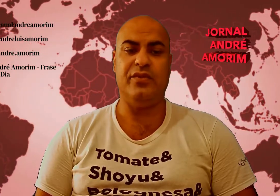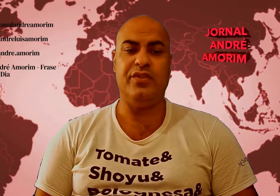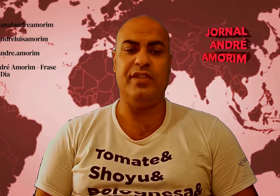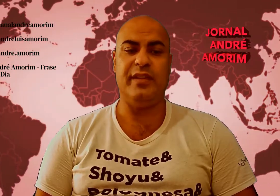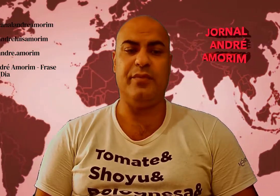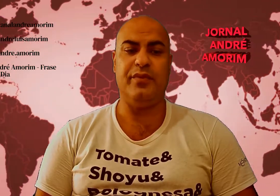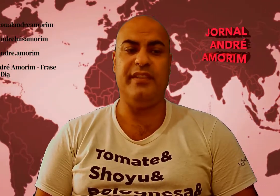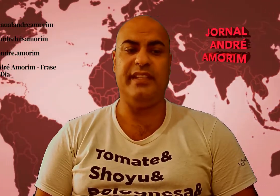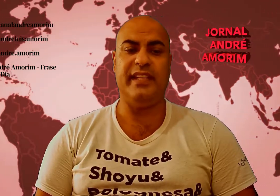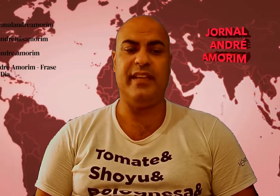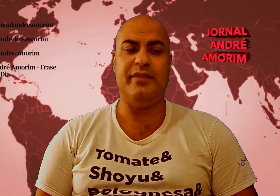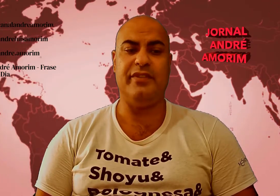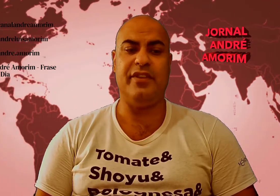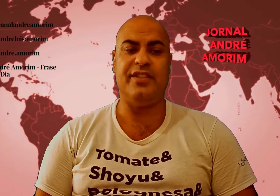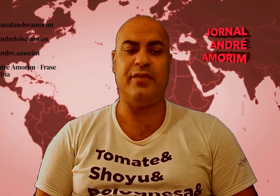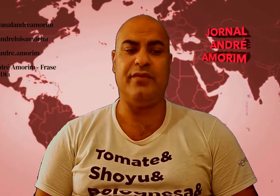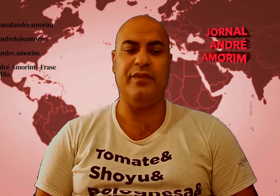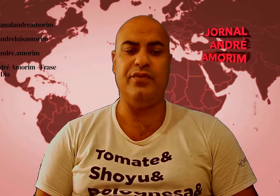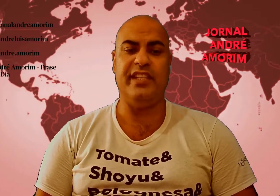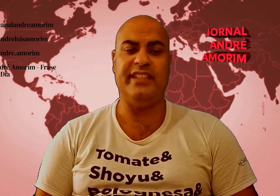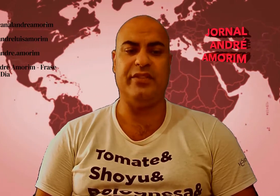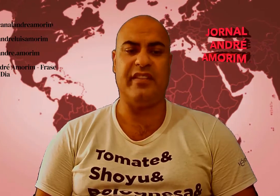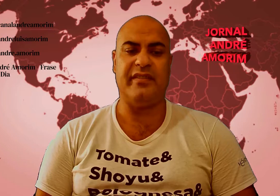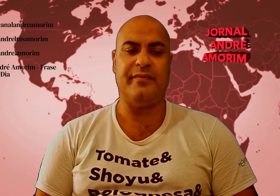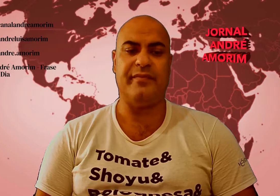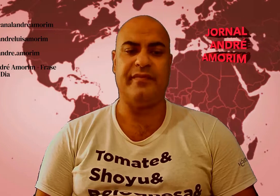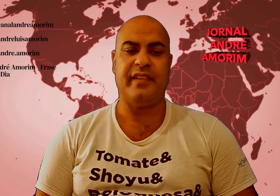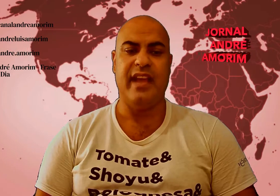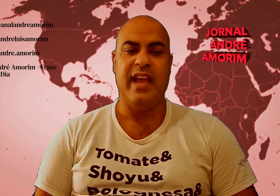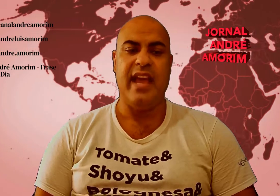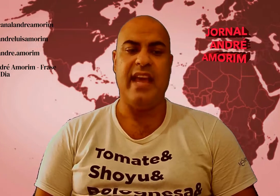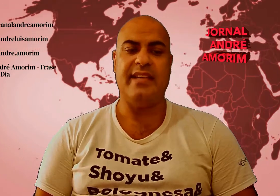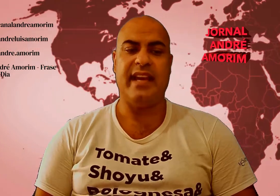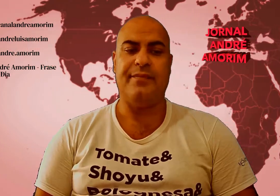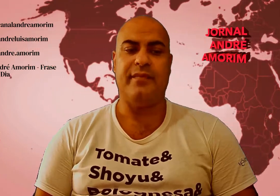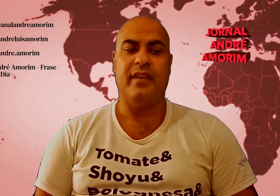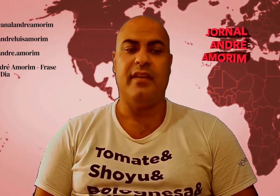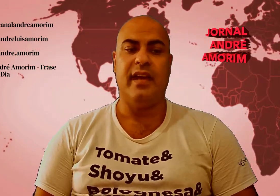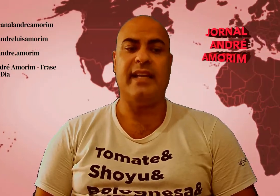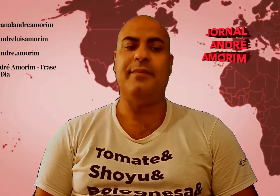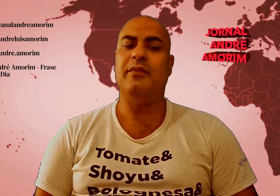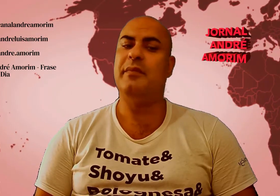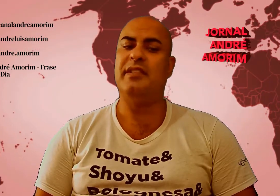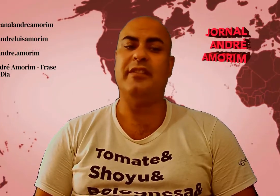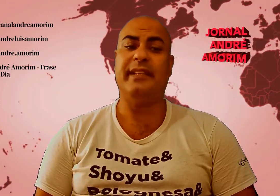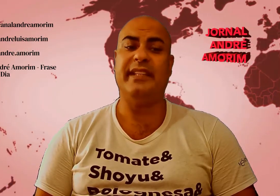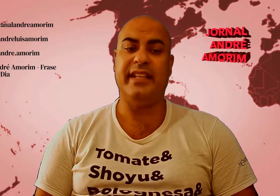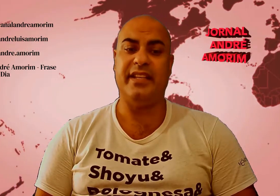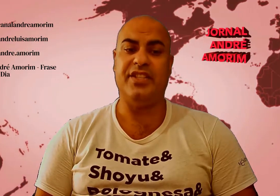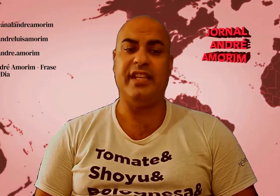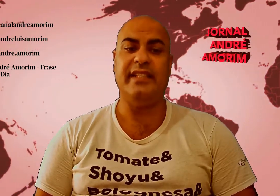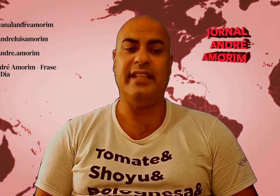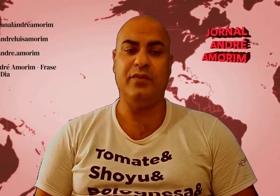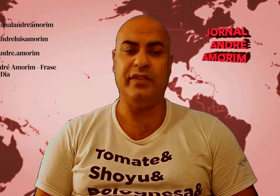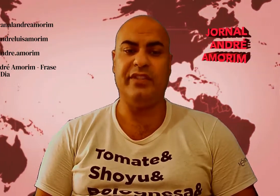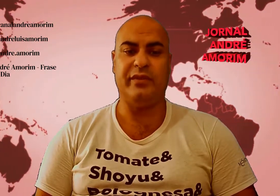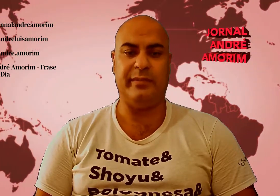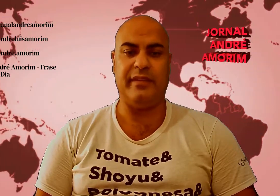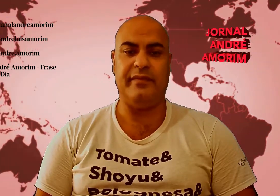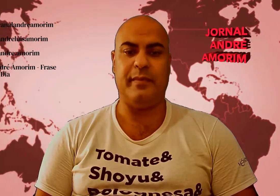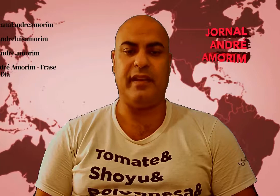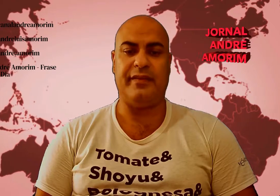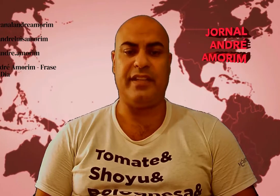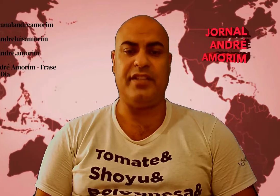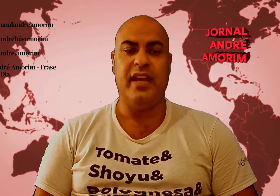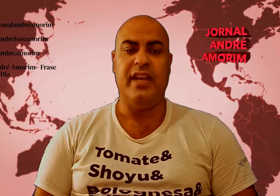de vocês hoje, depois daquele episódio da Covid-19? R.K. A Gabi é uma menina brilhante e ainda tem muitas